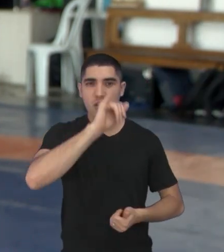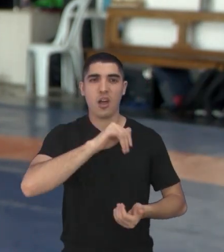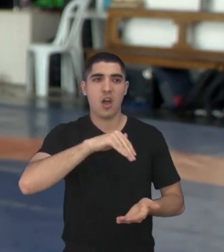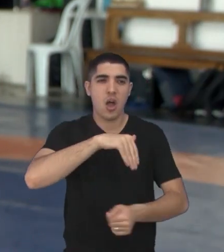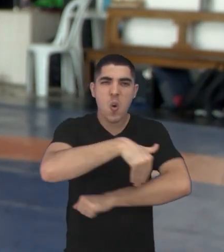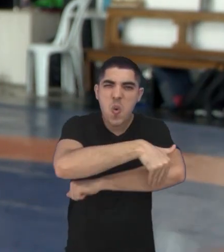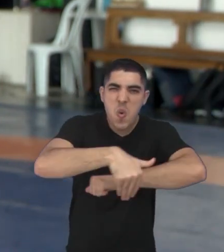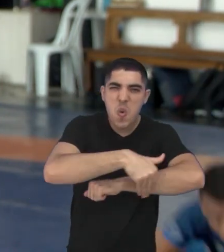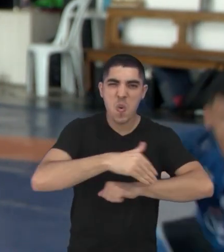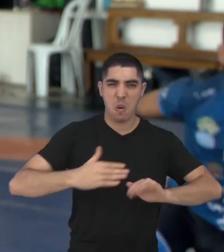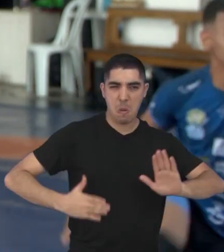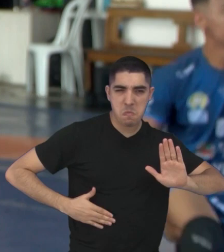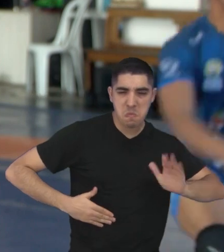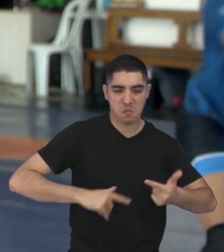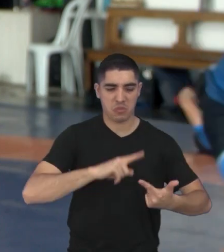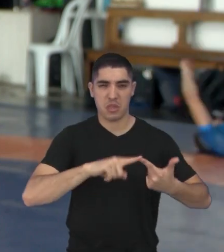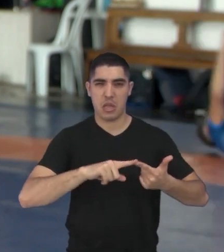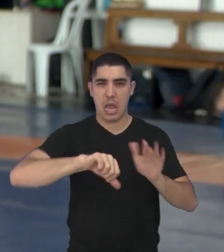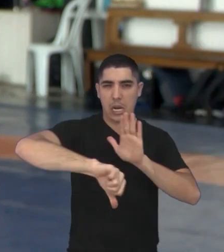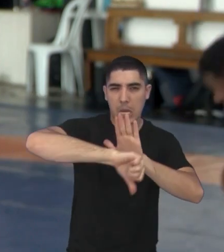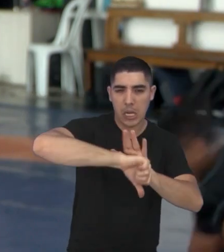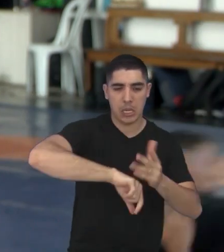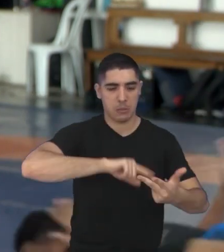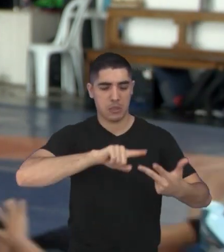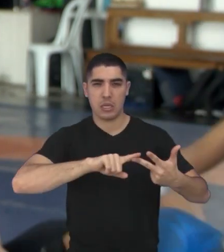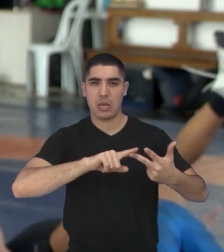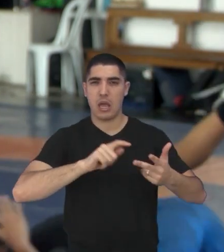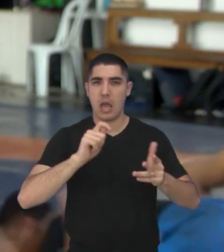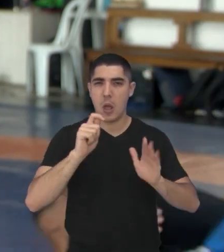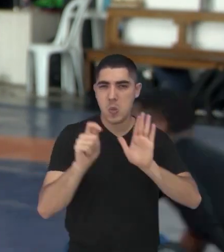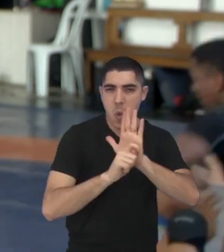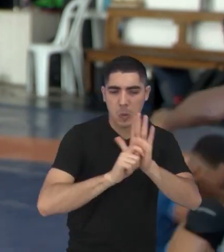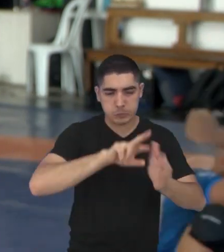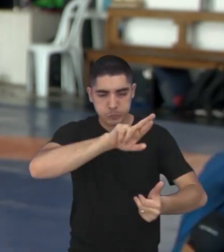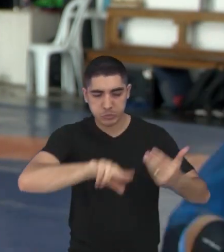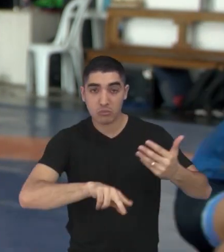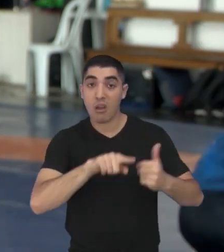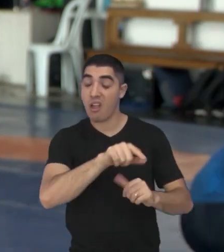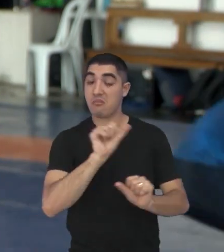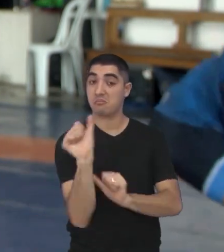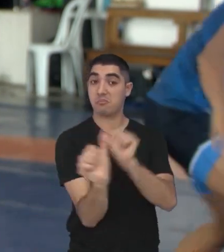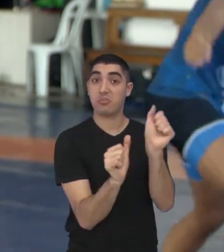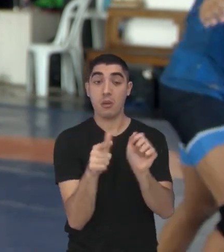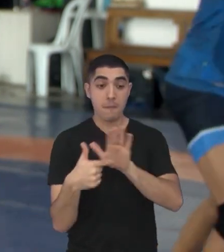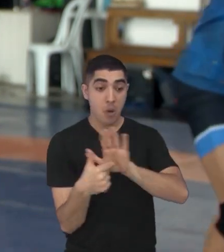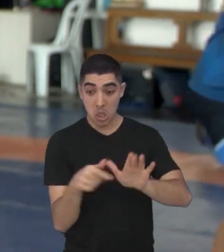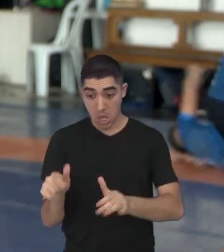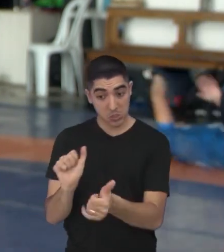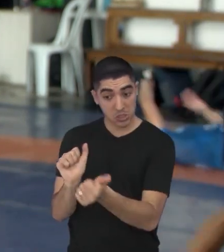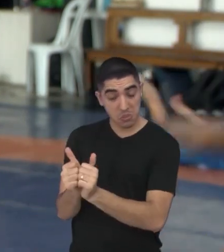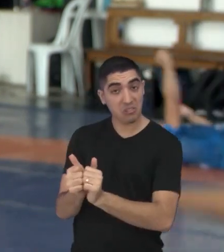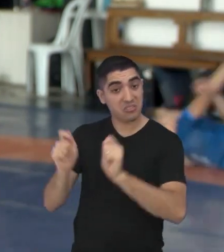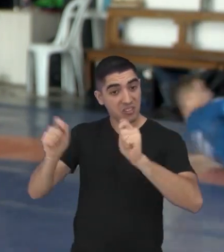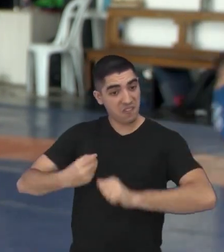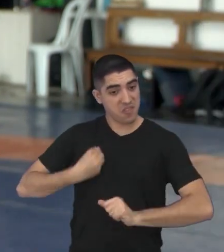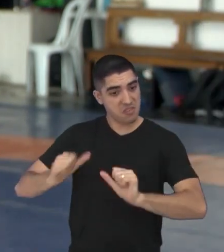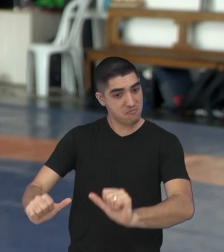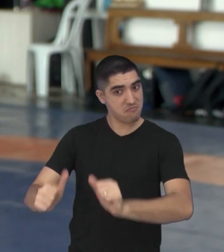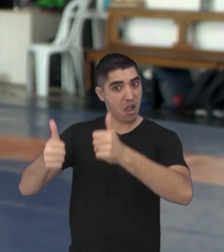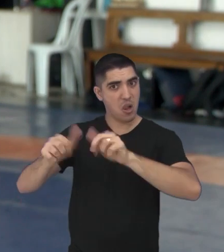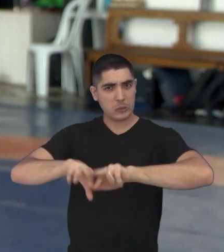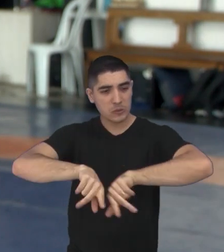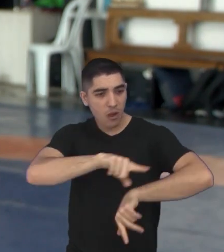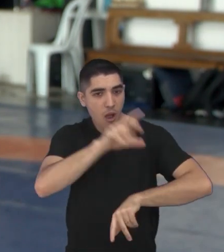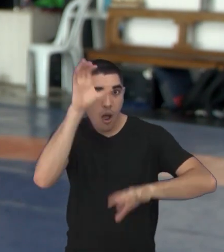ali, às vezes das mãos do tráfico ou da criminalidade, é muito grande. Você apresenta para ela uma realidade diferente que ela pode viver,